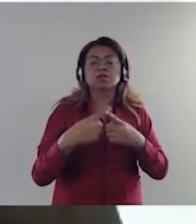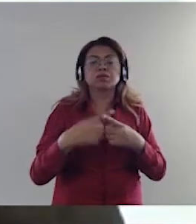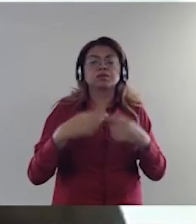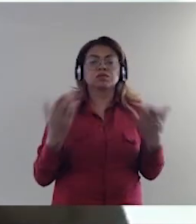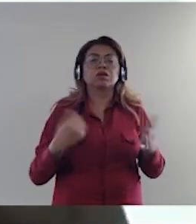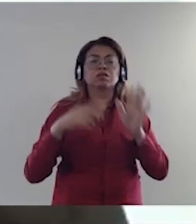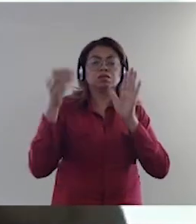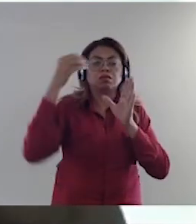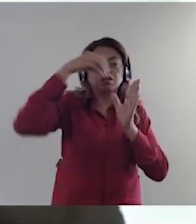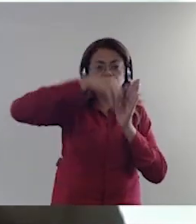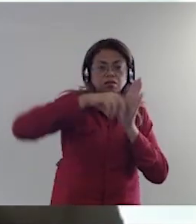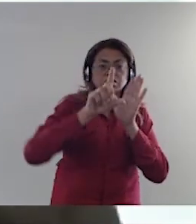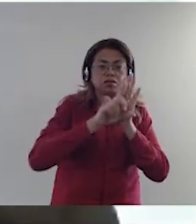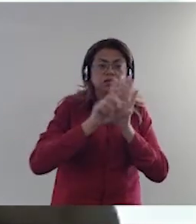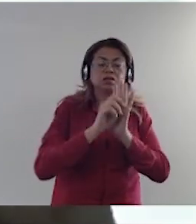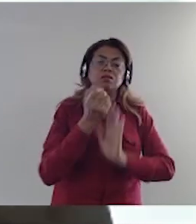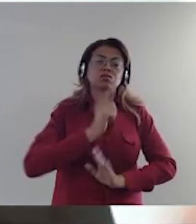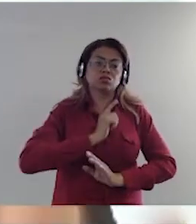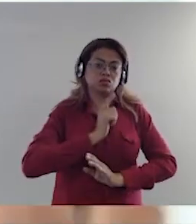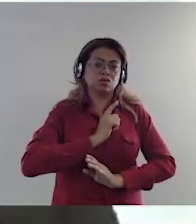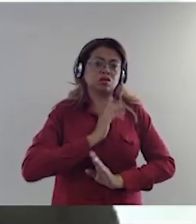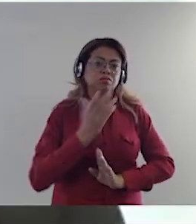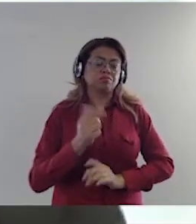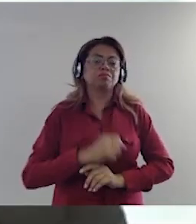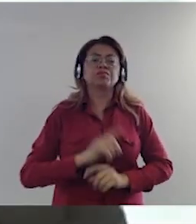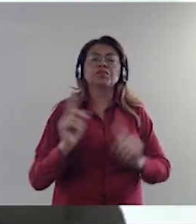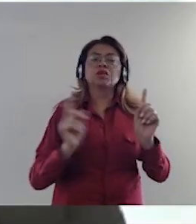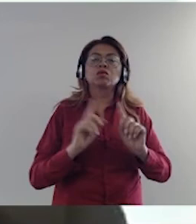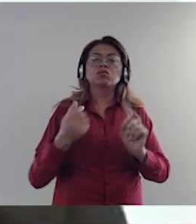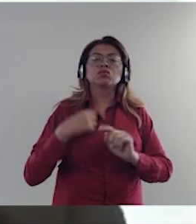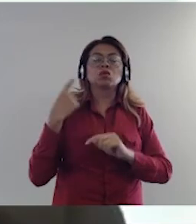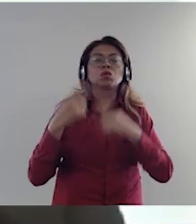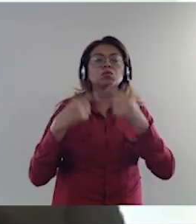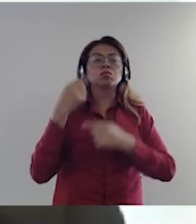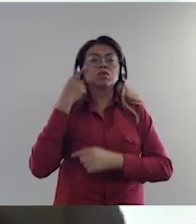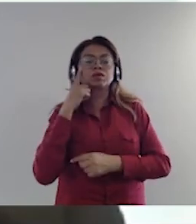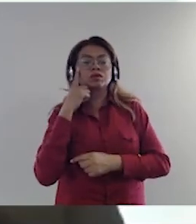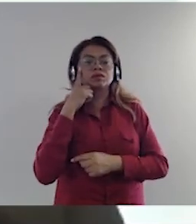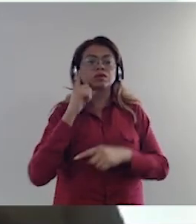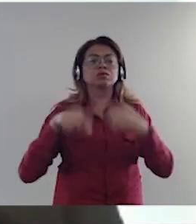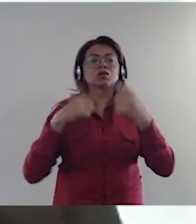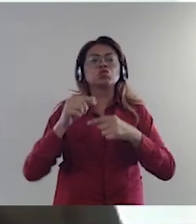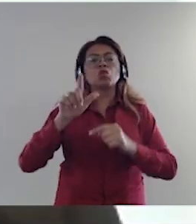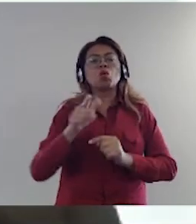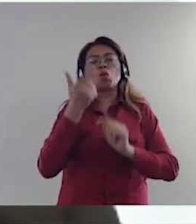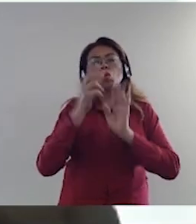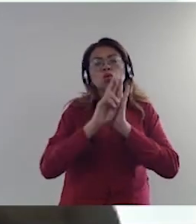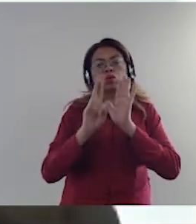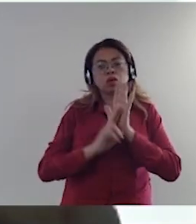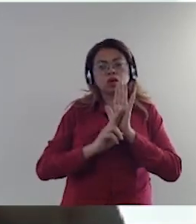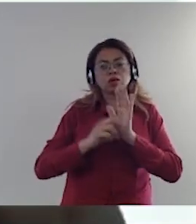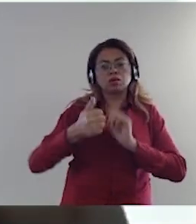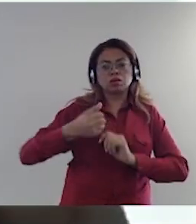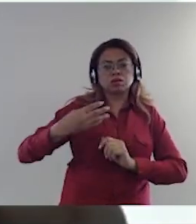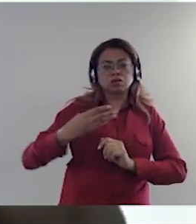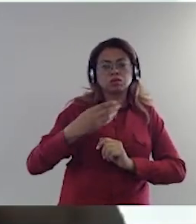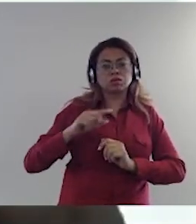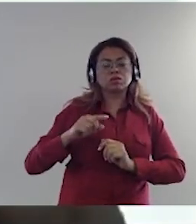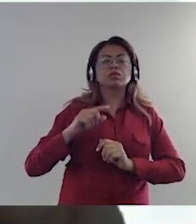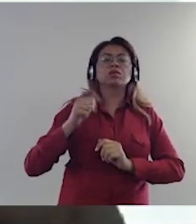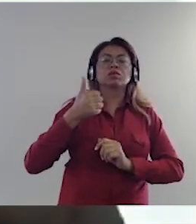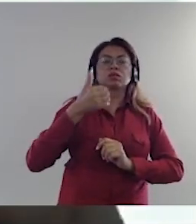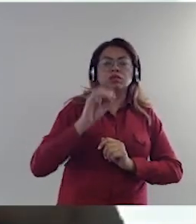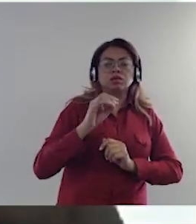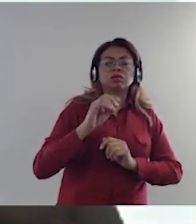da legislação existente, né? Aqui eu não estou nem recorrendo a qualquer regra da Lei 14.010 de